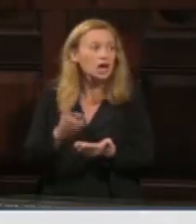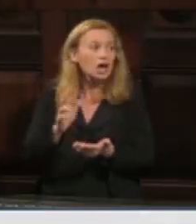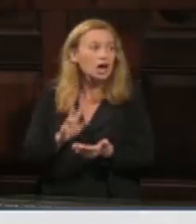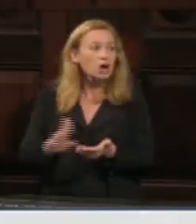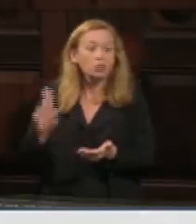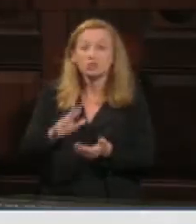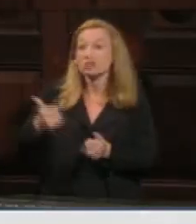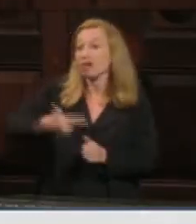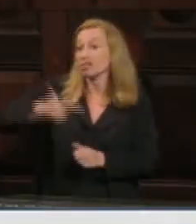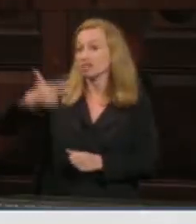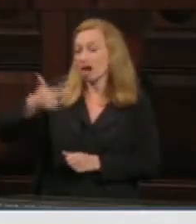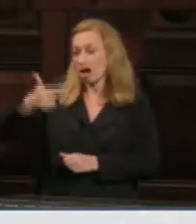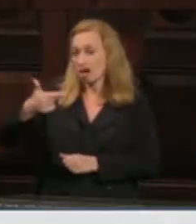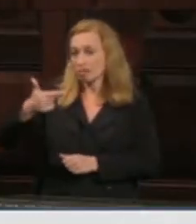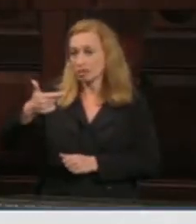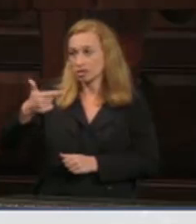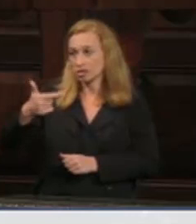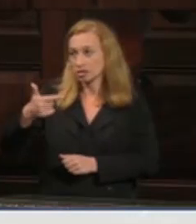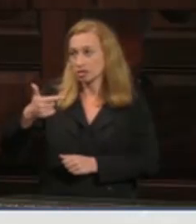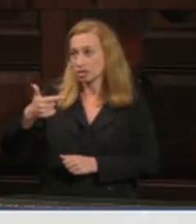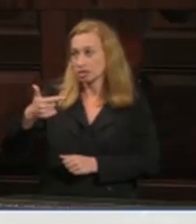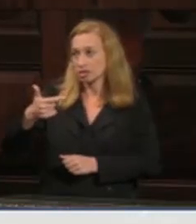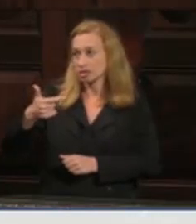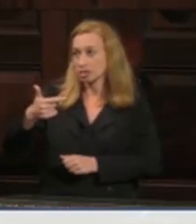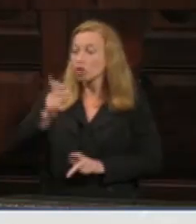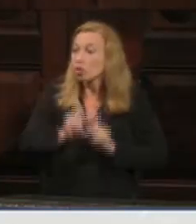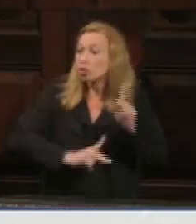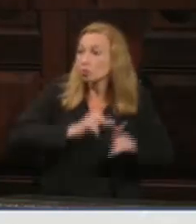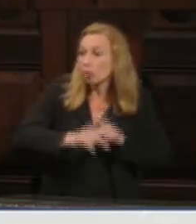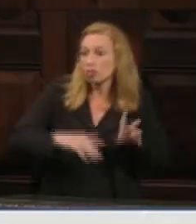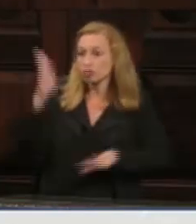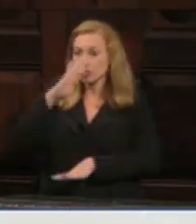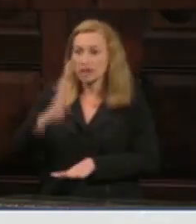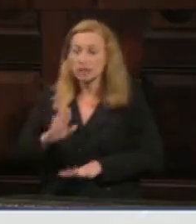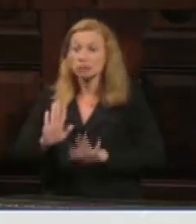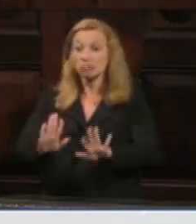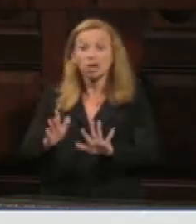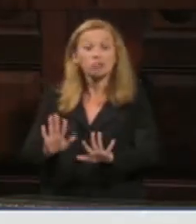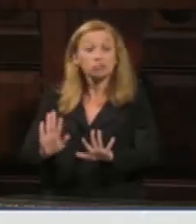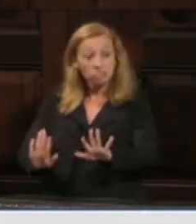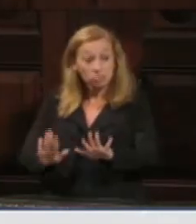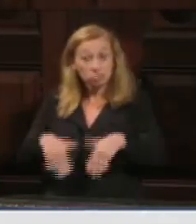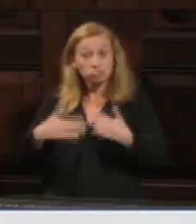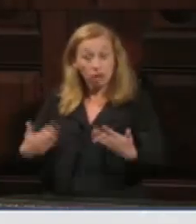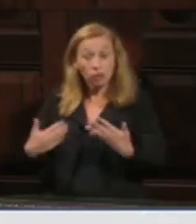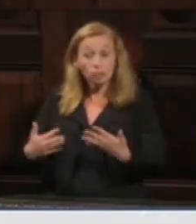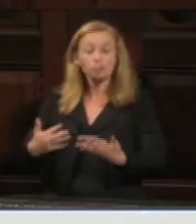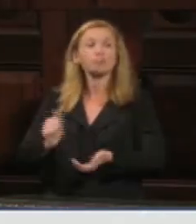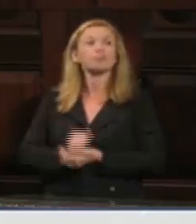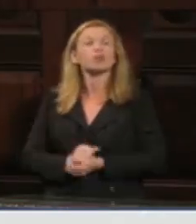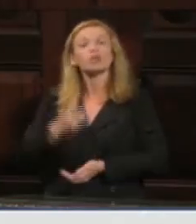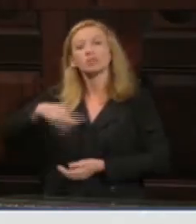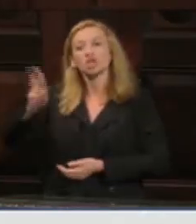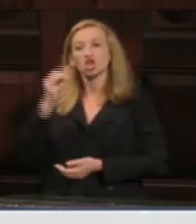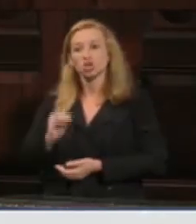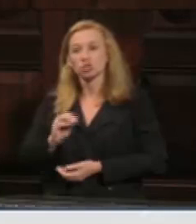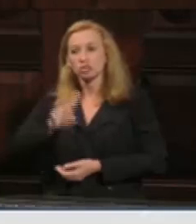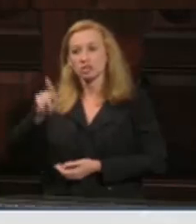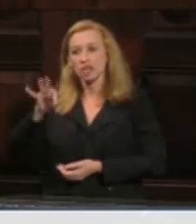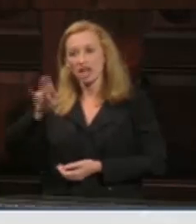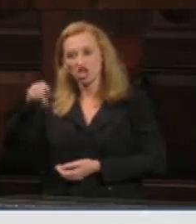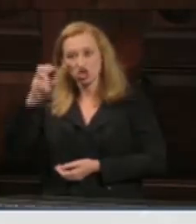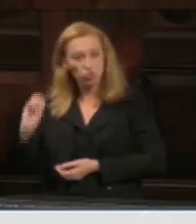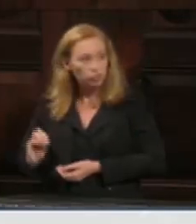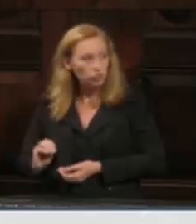e o armamento da população de bem no Brasil. Então, ministro Sérgio Moro, eu gostaria que o senhor se